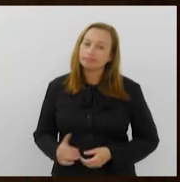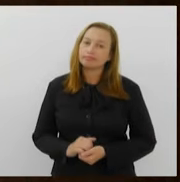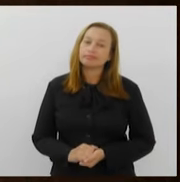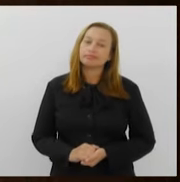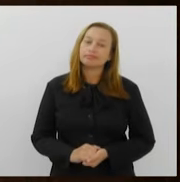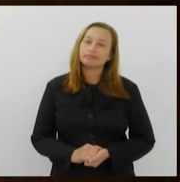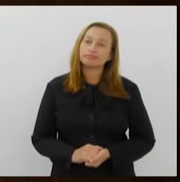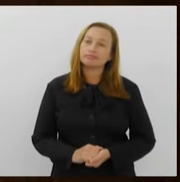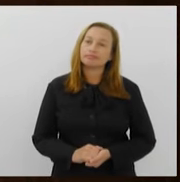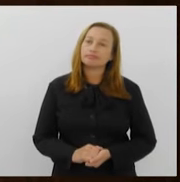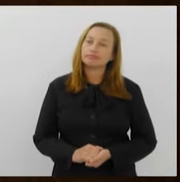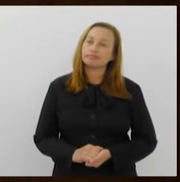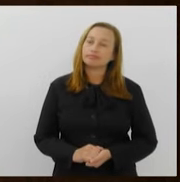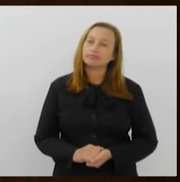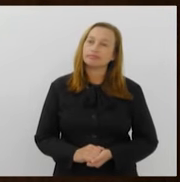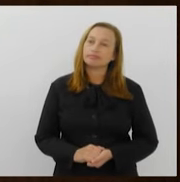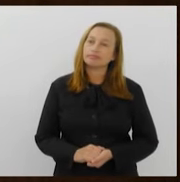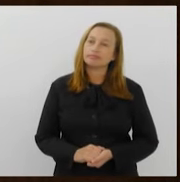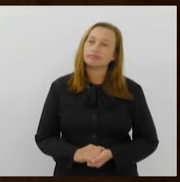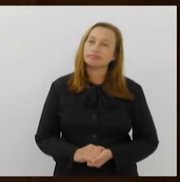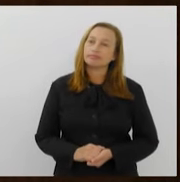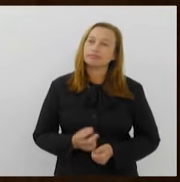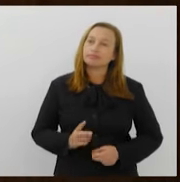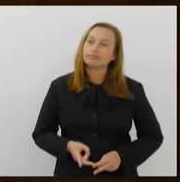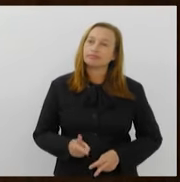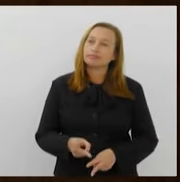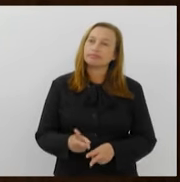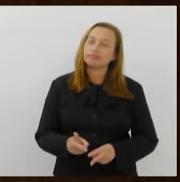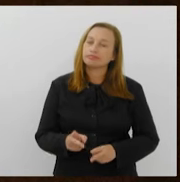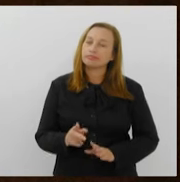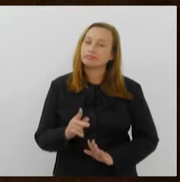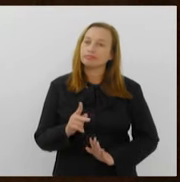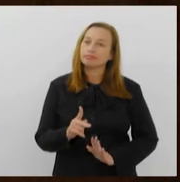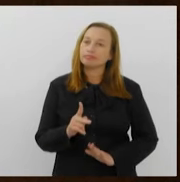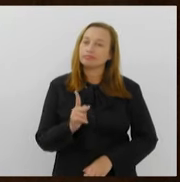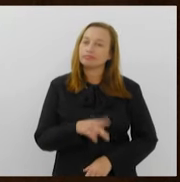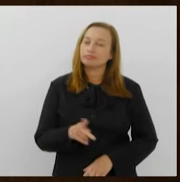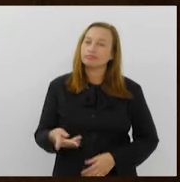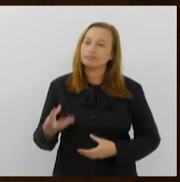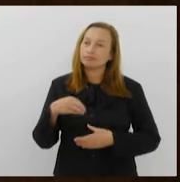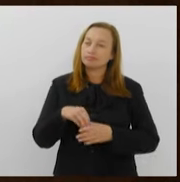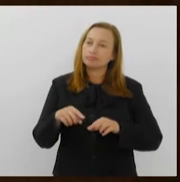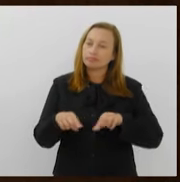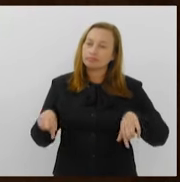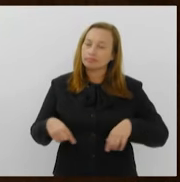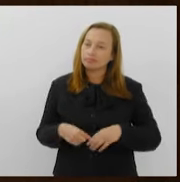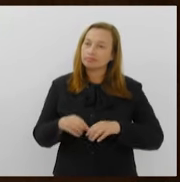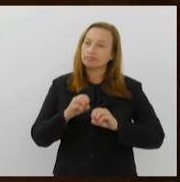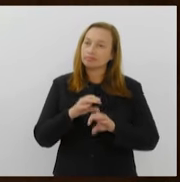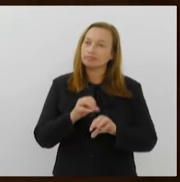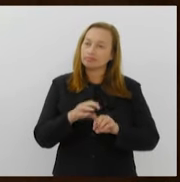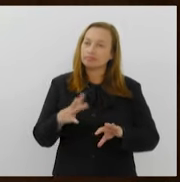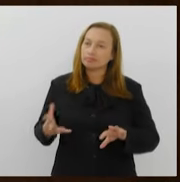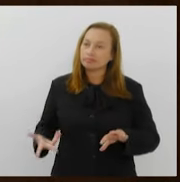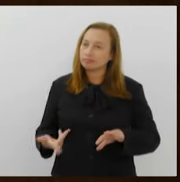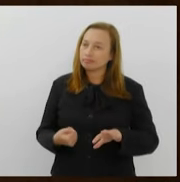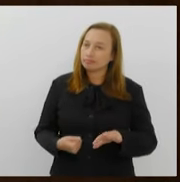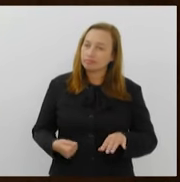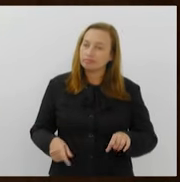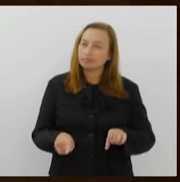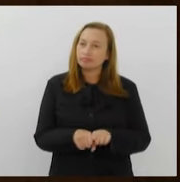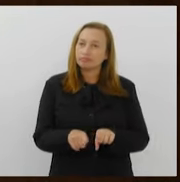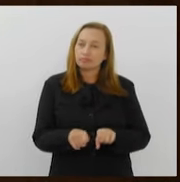magistério, mantenha, consiga manter esses professores em sala de aula, tanto com qualificação quanto com